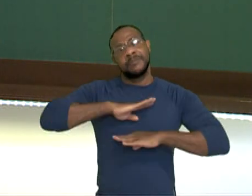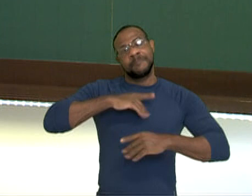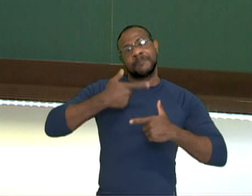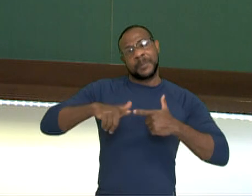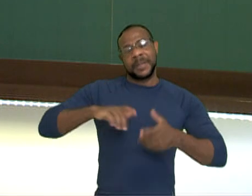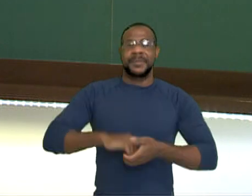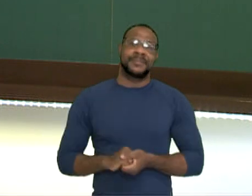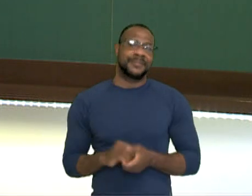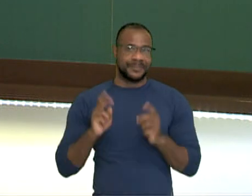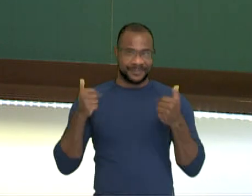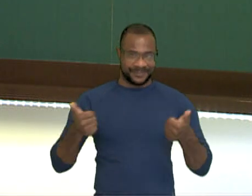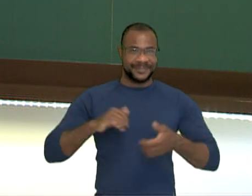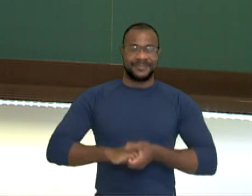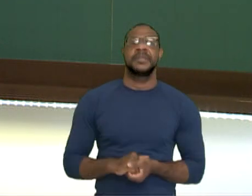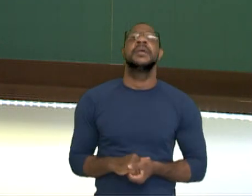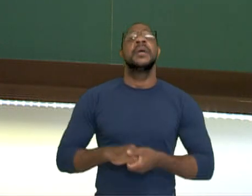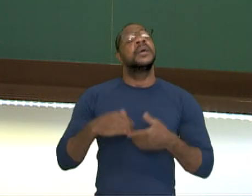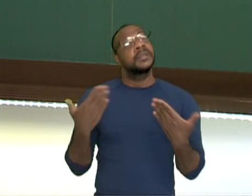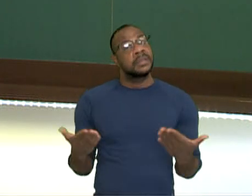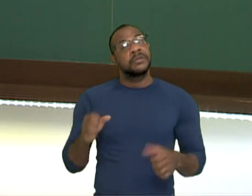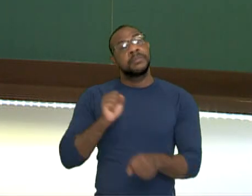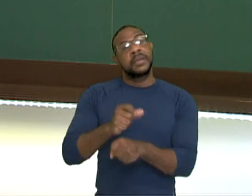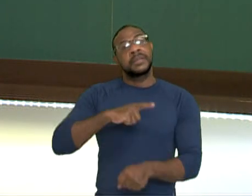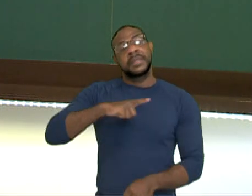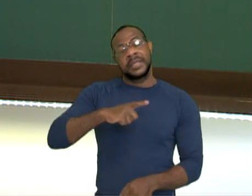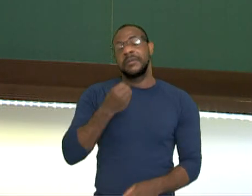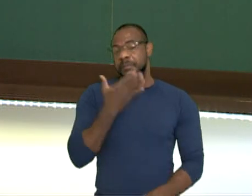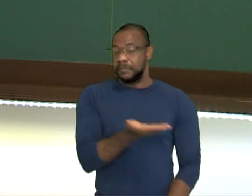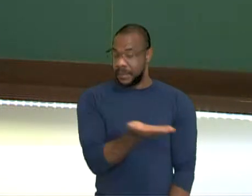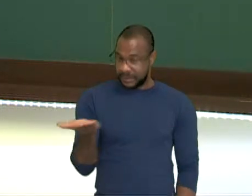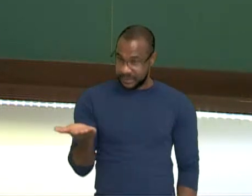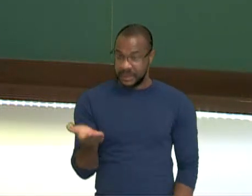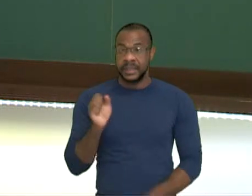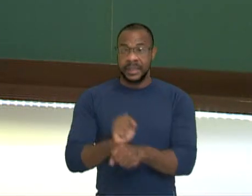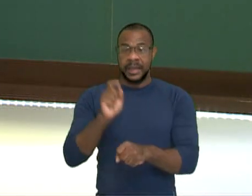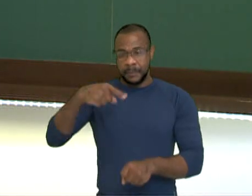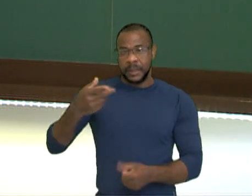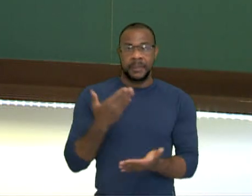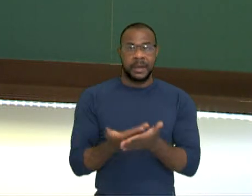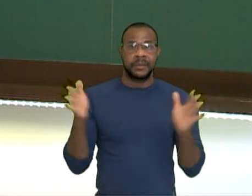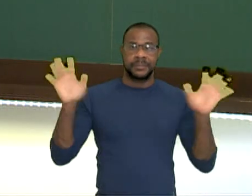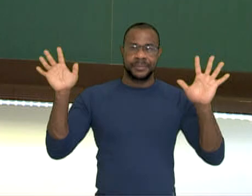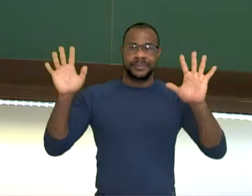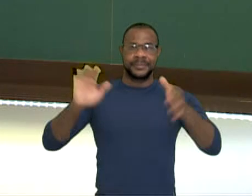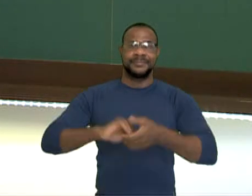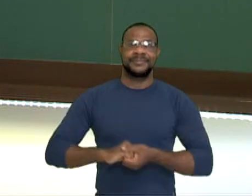Tá bom, gente? Então, espero que vocês fiquem bem aí e até a próxima!